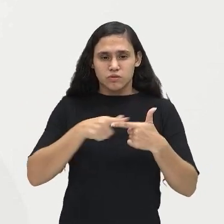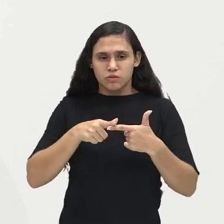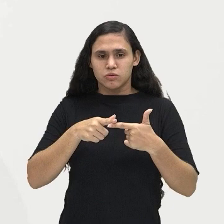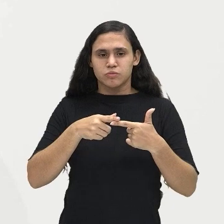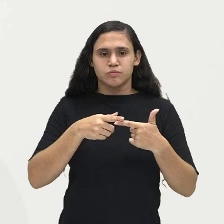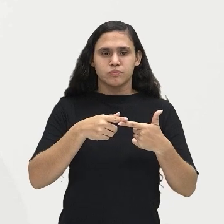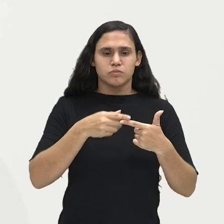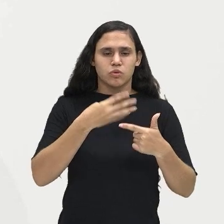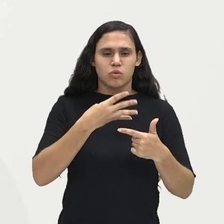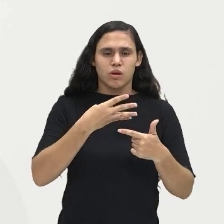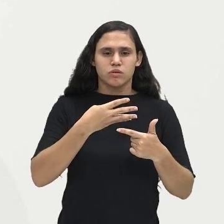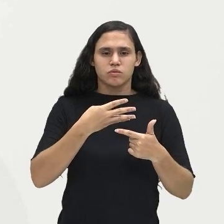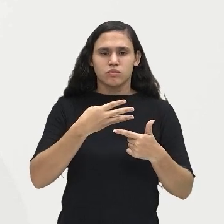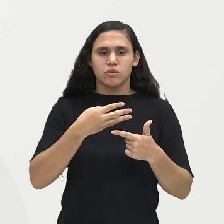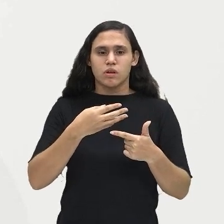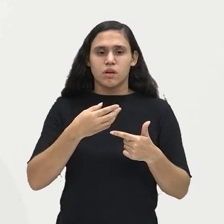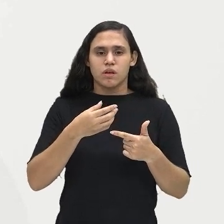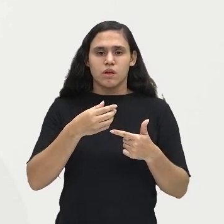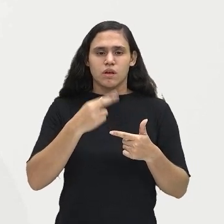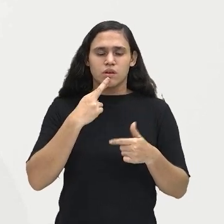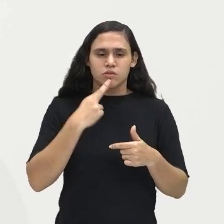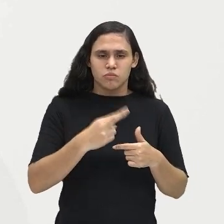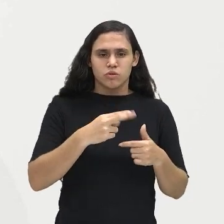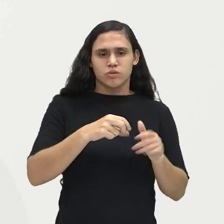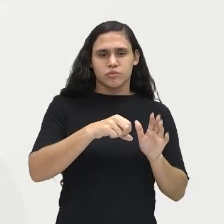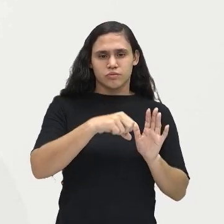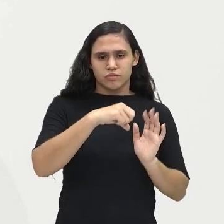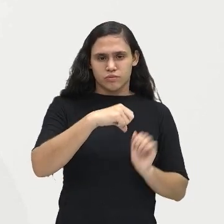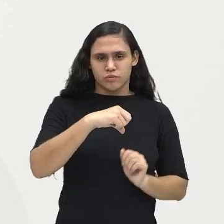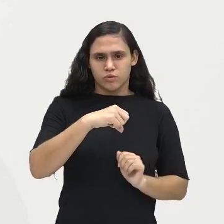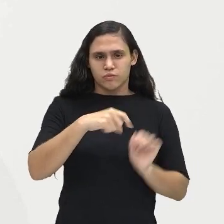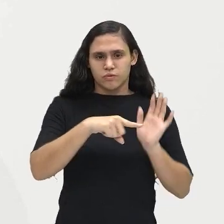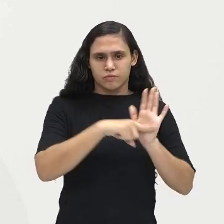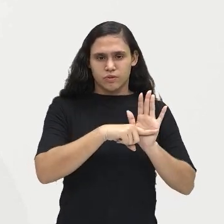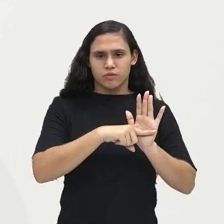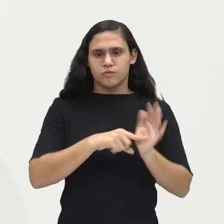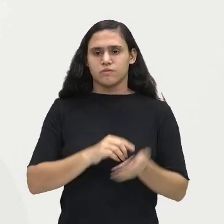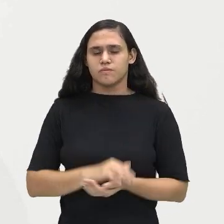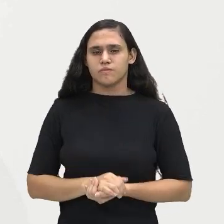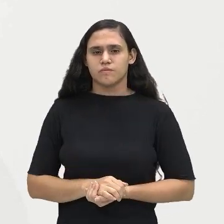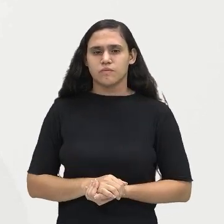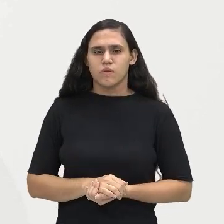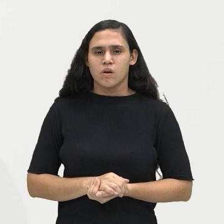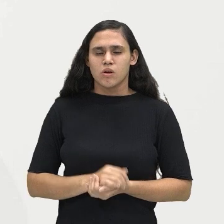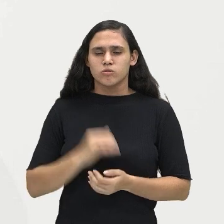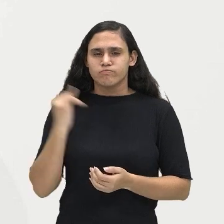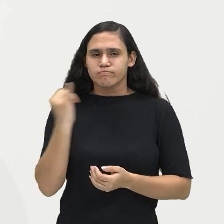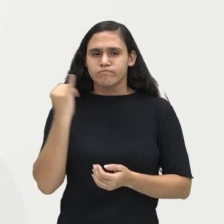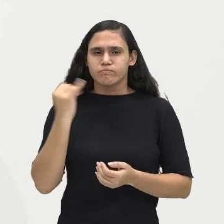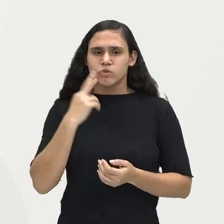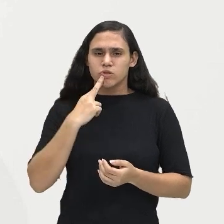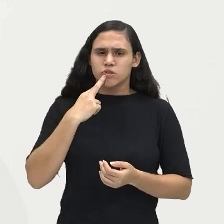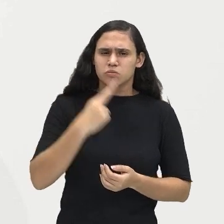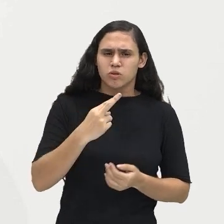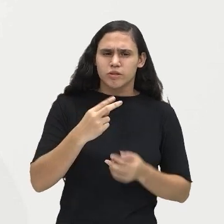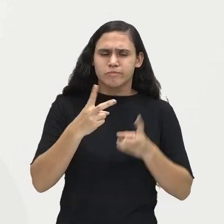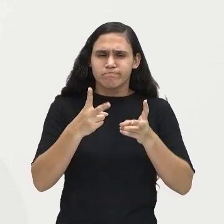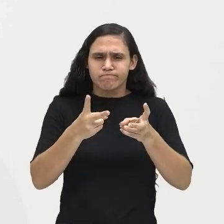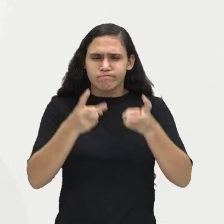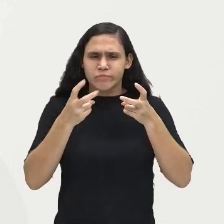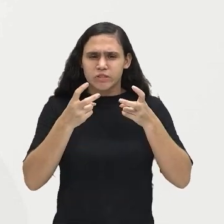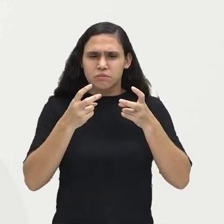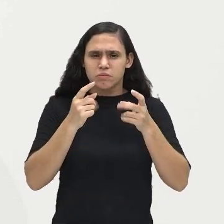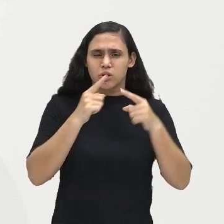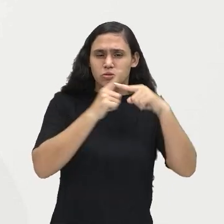bom? O mais importante aqui nesse exemplo era você observar os sinais. Lembrar que na